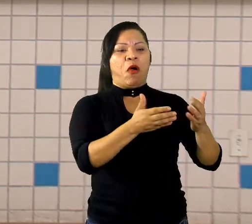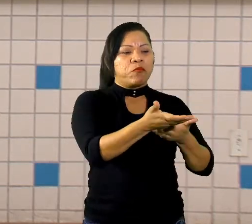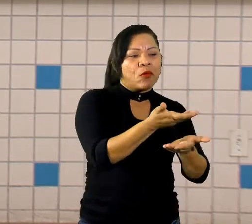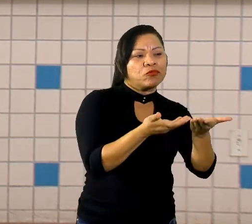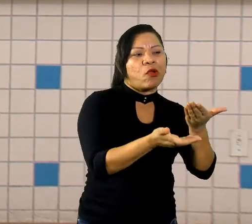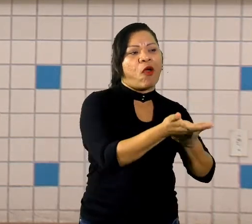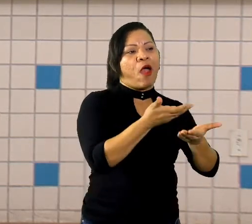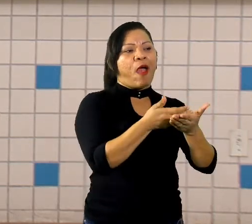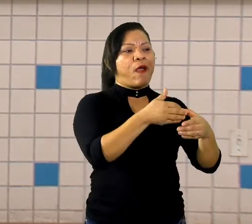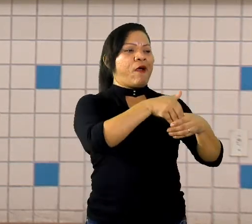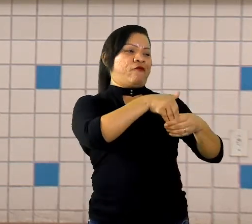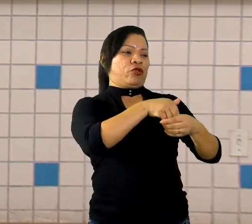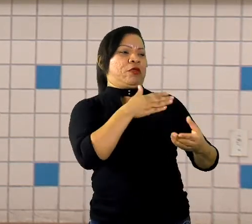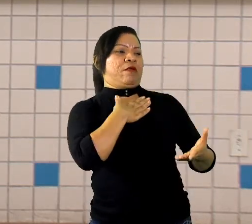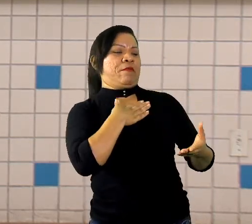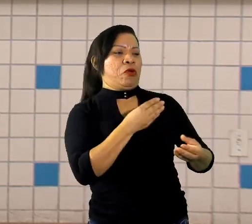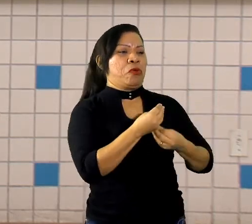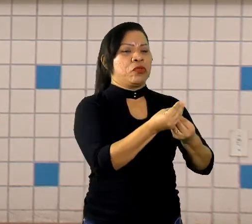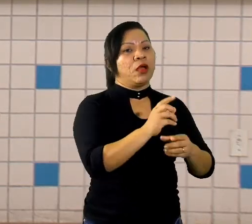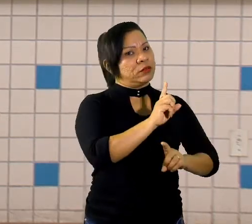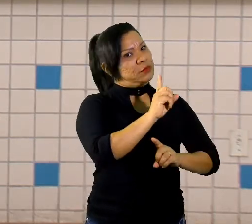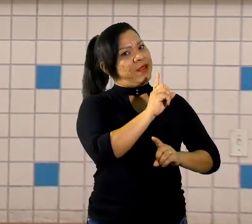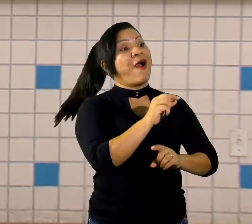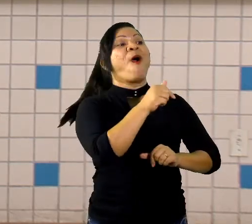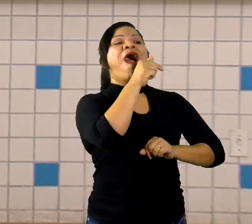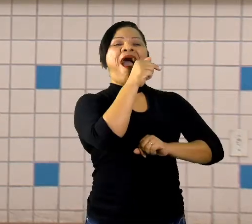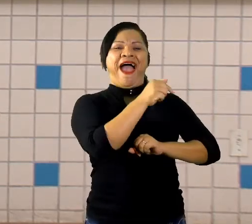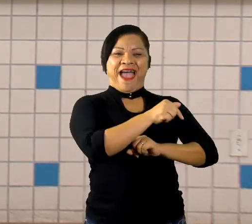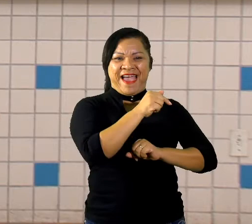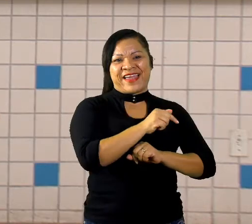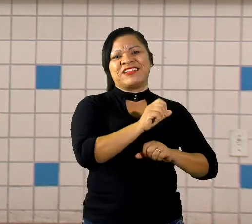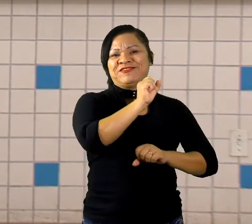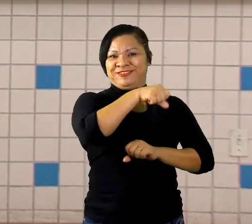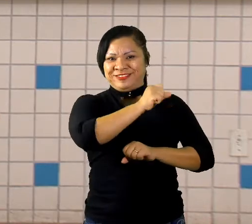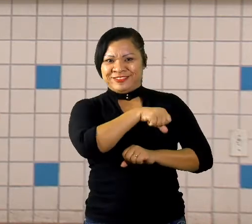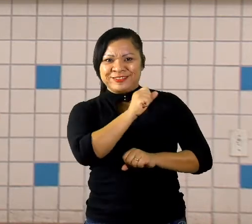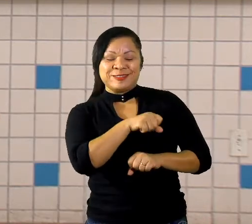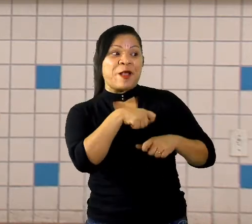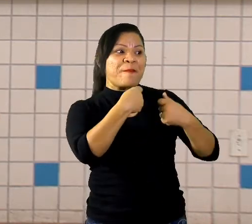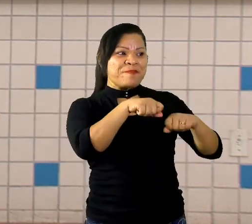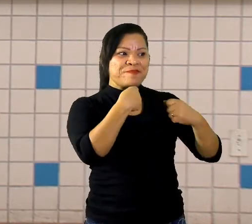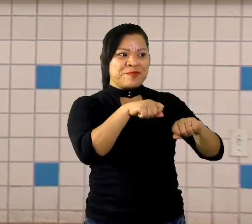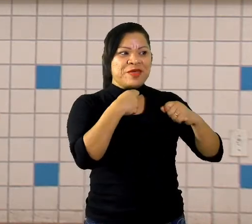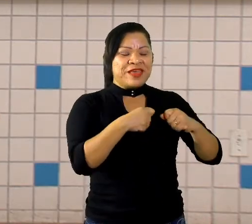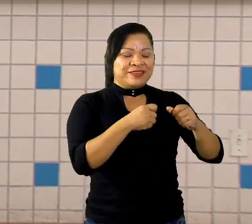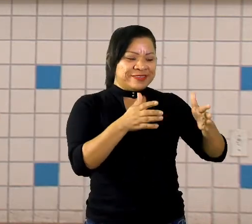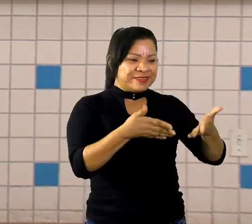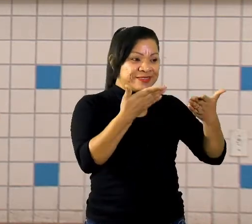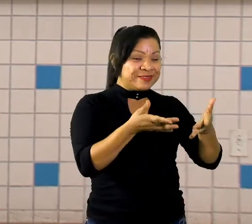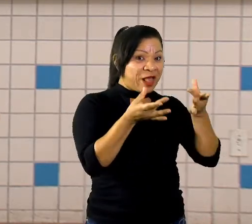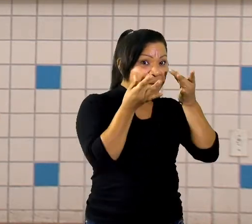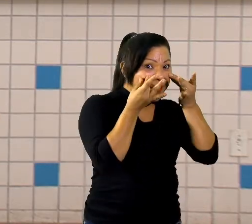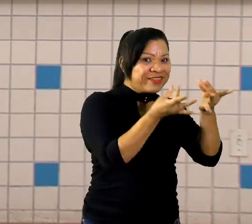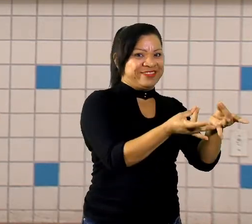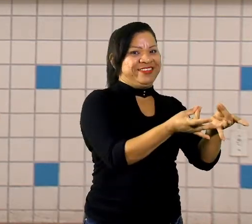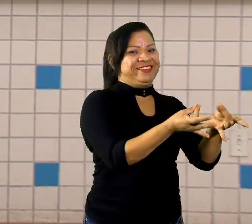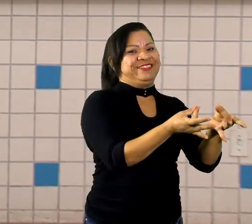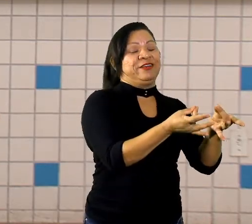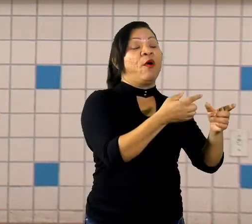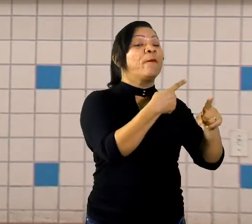voto, aí sim, esse é o tipo de candidato que nós devemos prestar atenção, principalmente no que ele